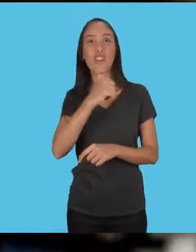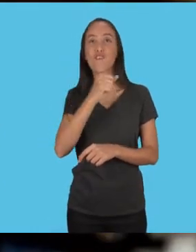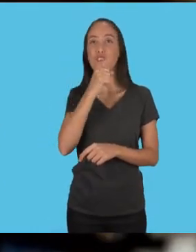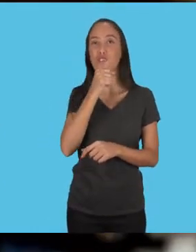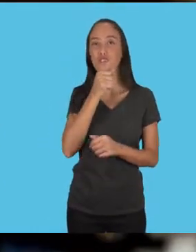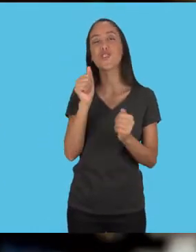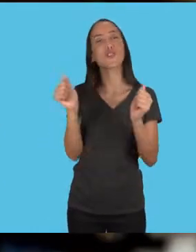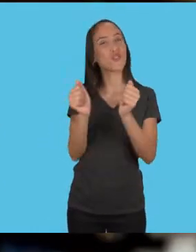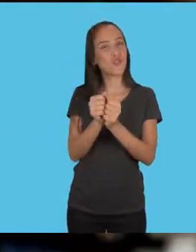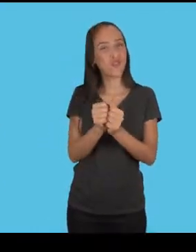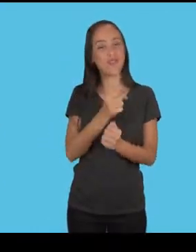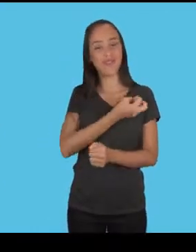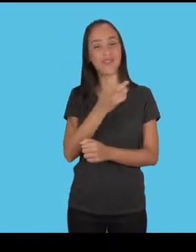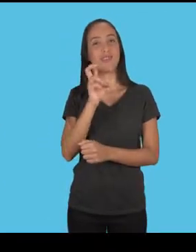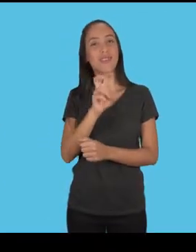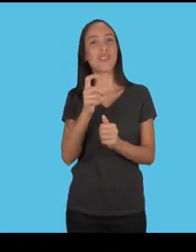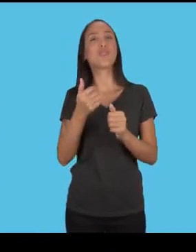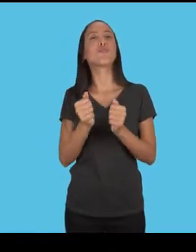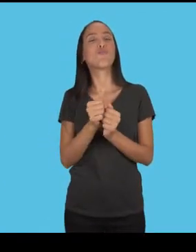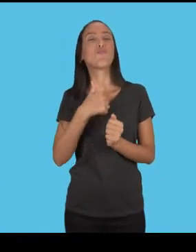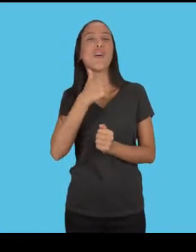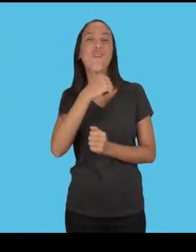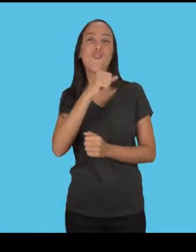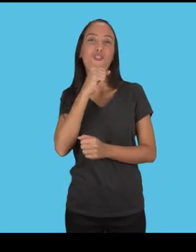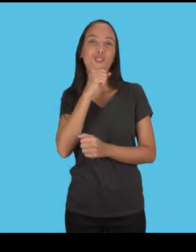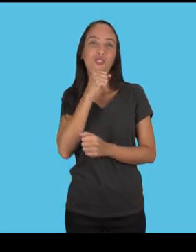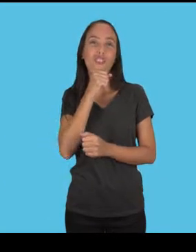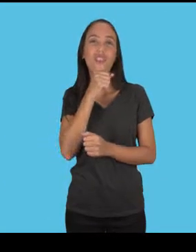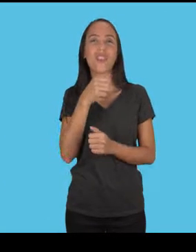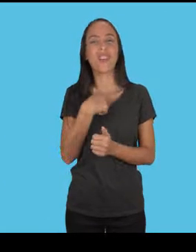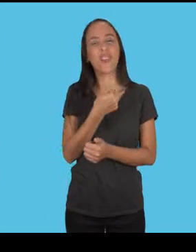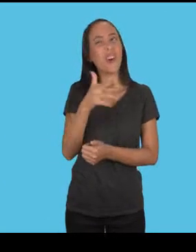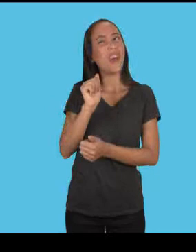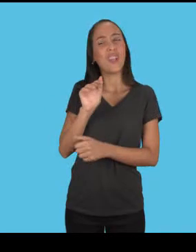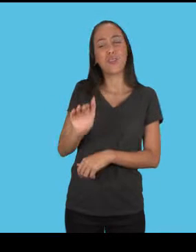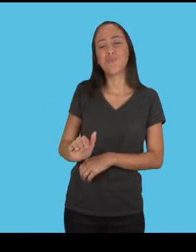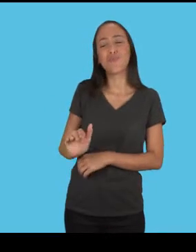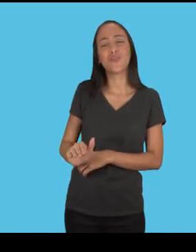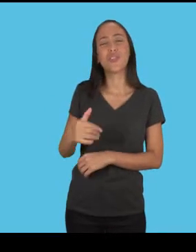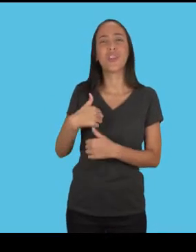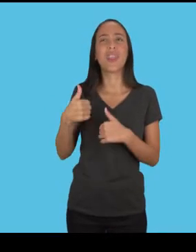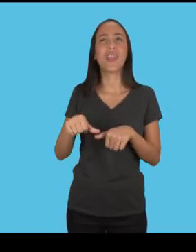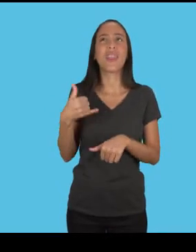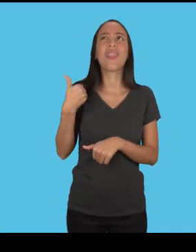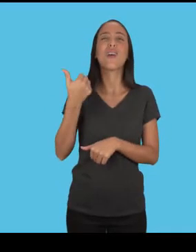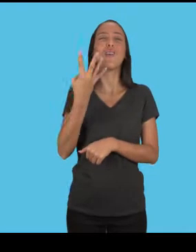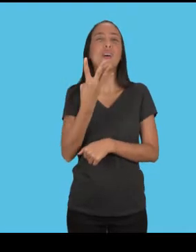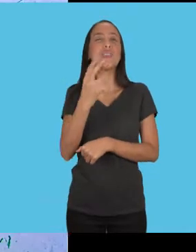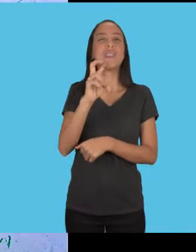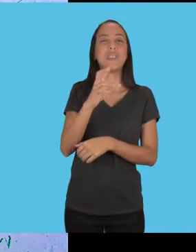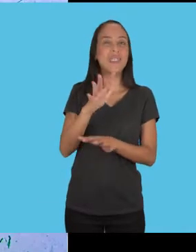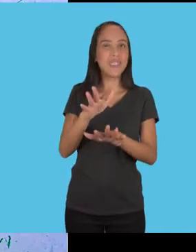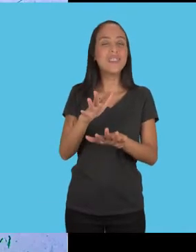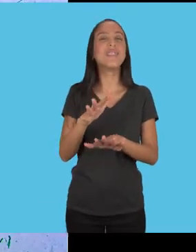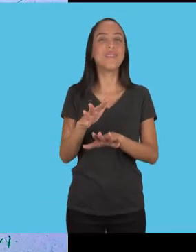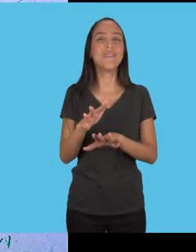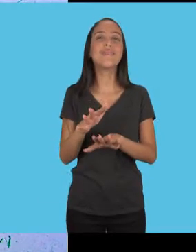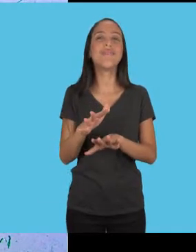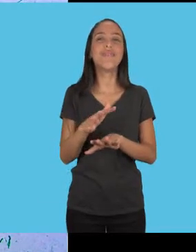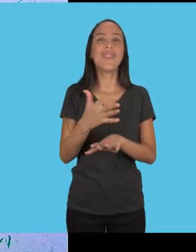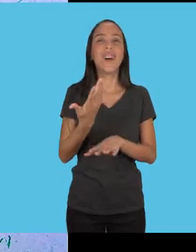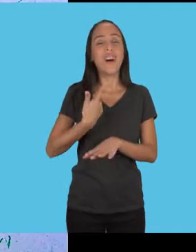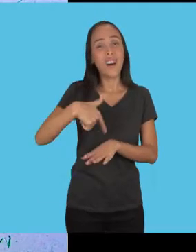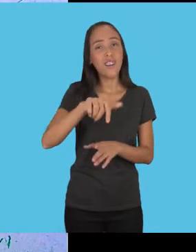5, mais minha avó. Aí eu era muito pequena, eu tinha 4, 5 anos. E a gente ia